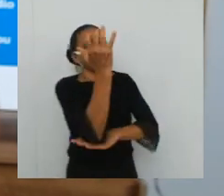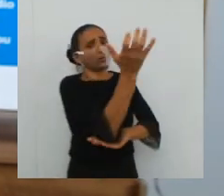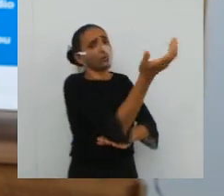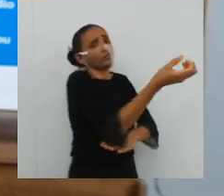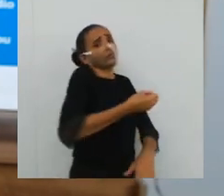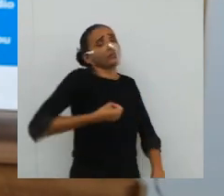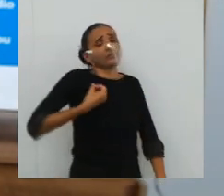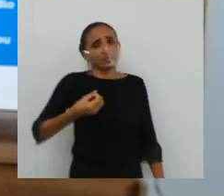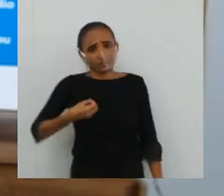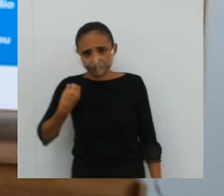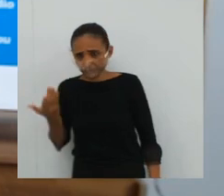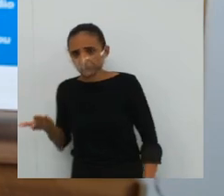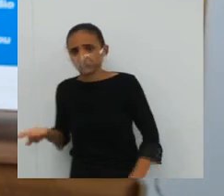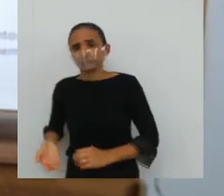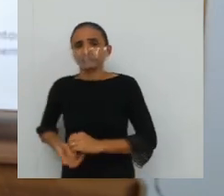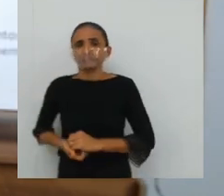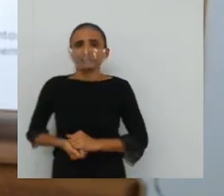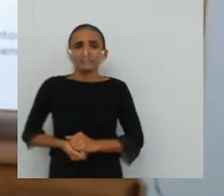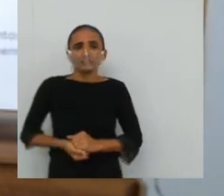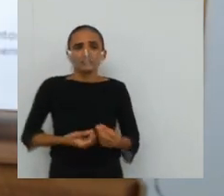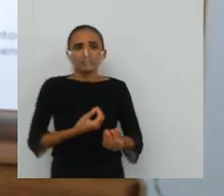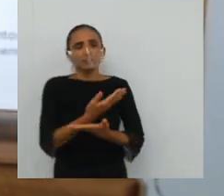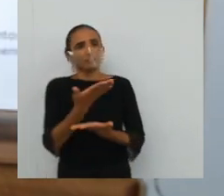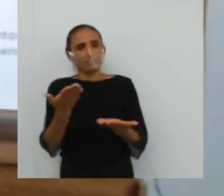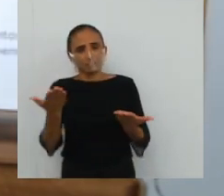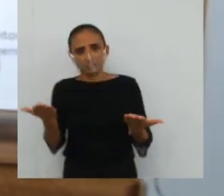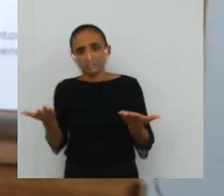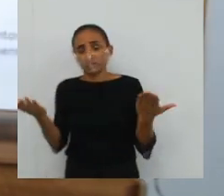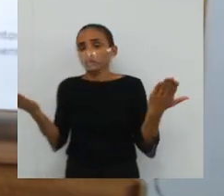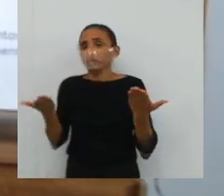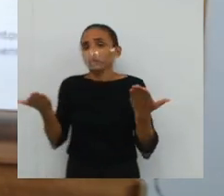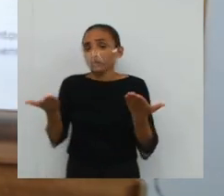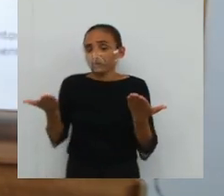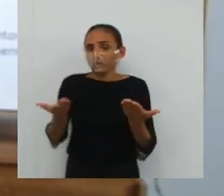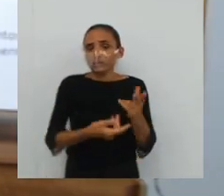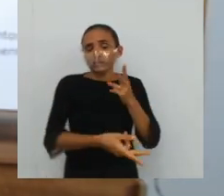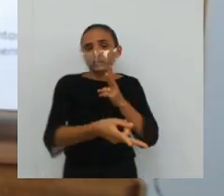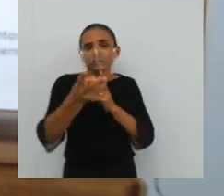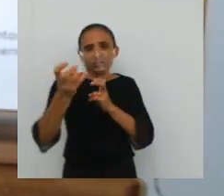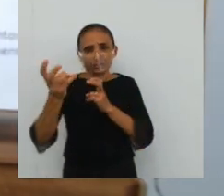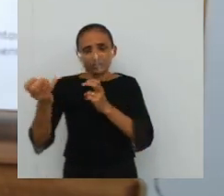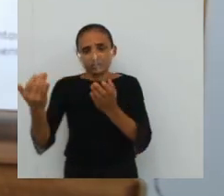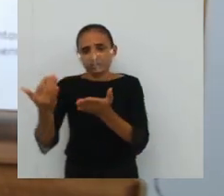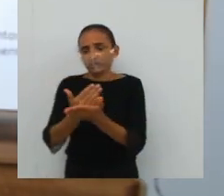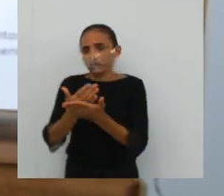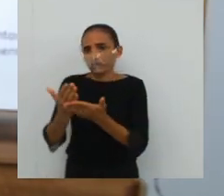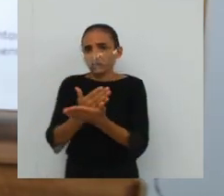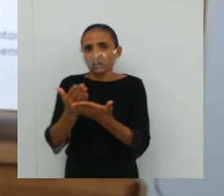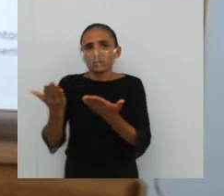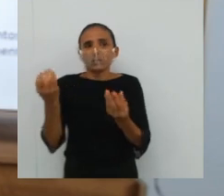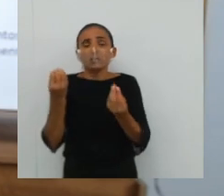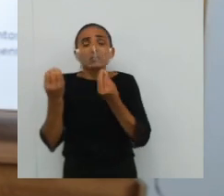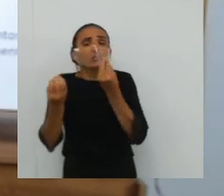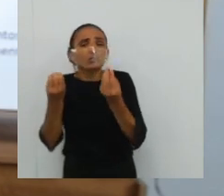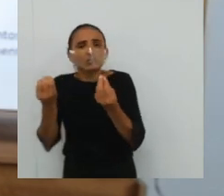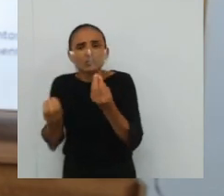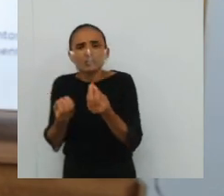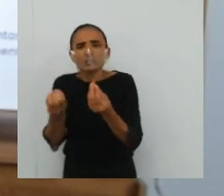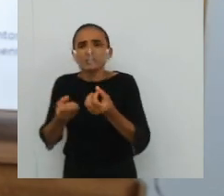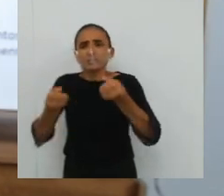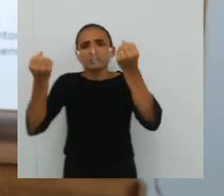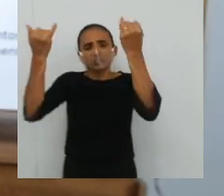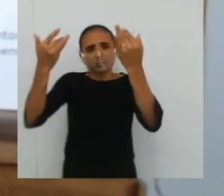subsistência. Tá? Bom, aí nós temos aí algumas questões da forma